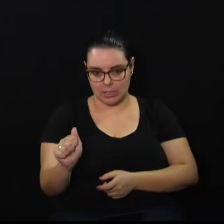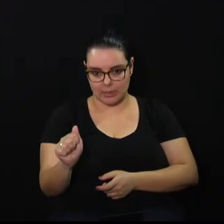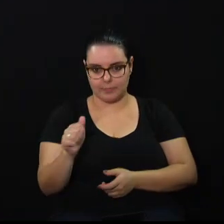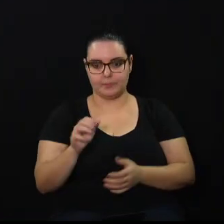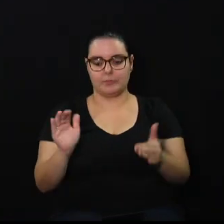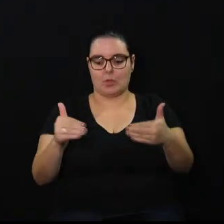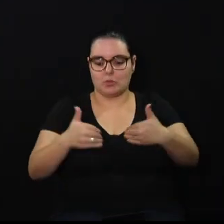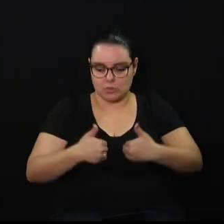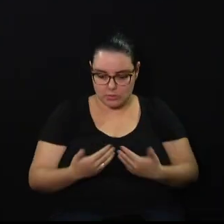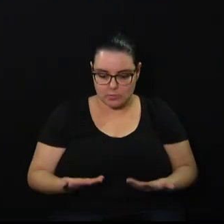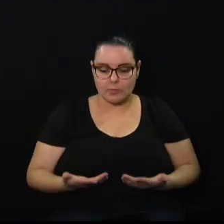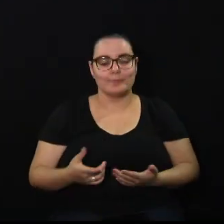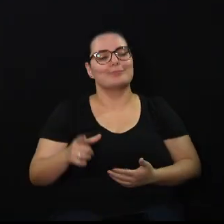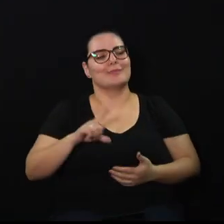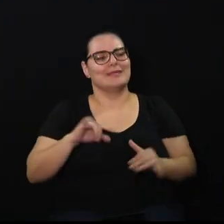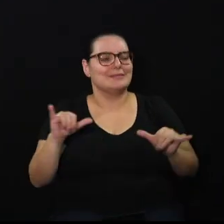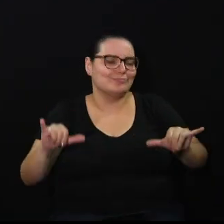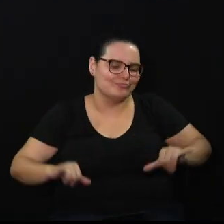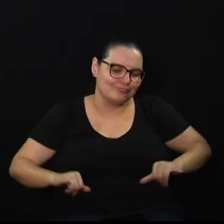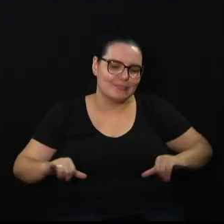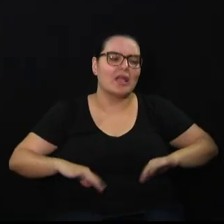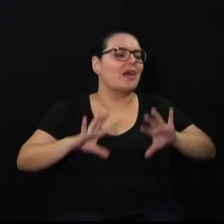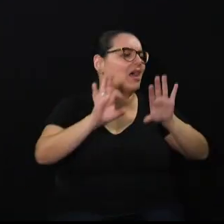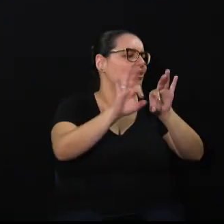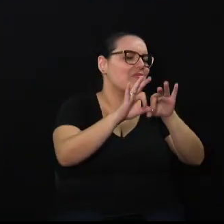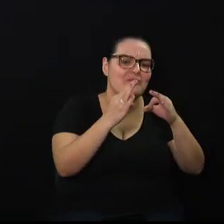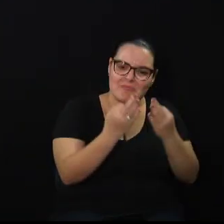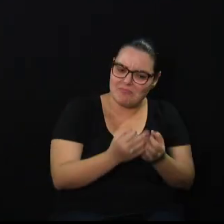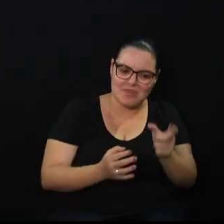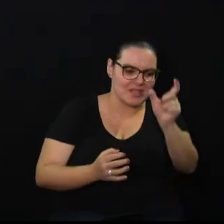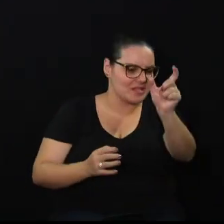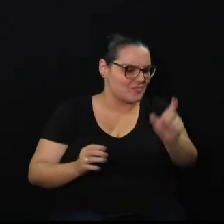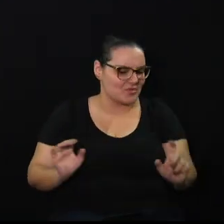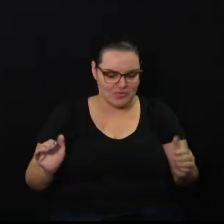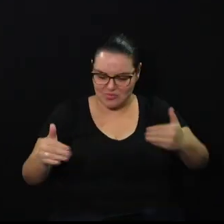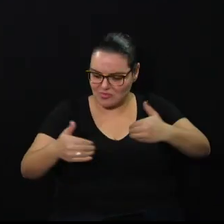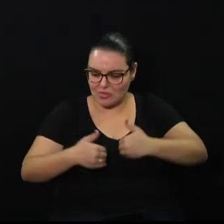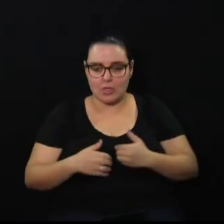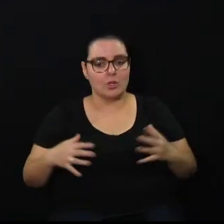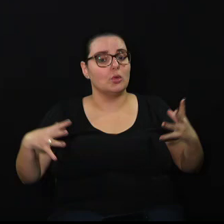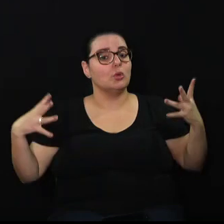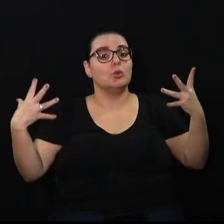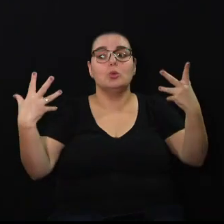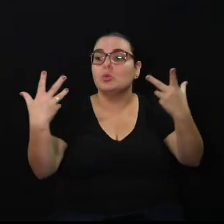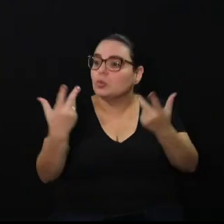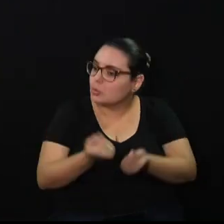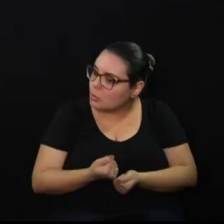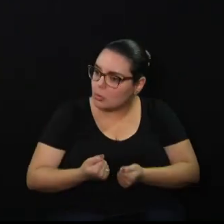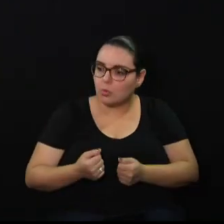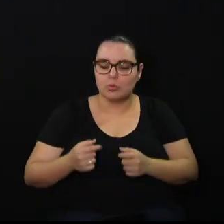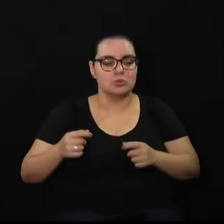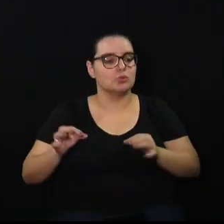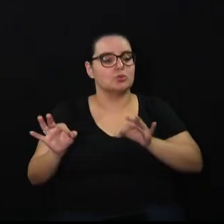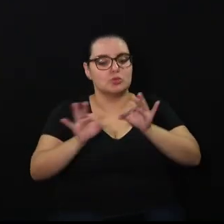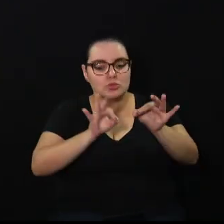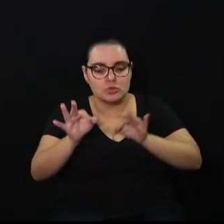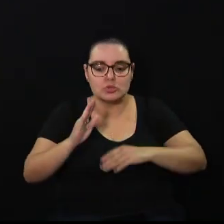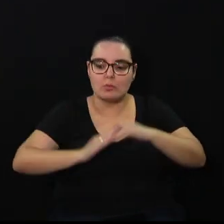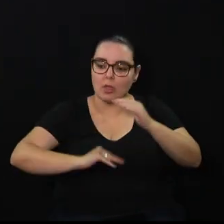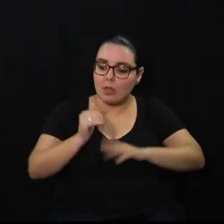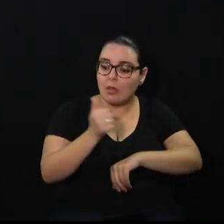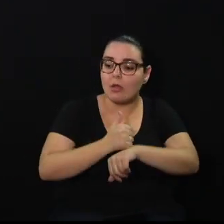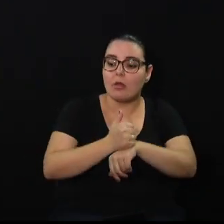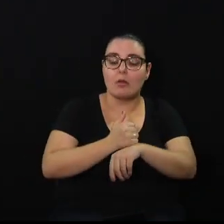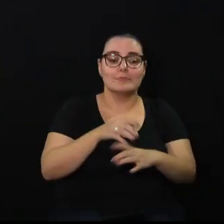sofrido muito isso não só os portadores mas a família todo aparato para atendimento desses dessas pessoas né e